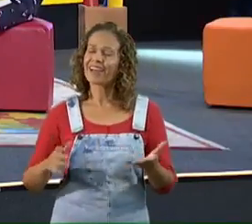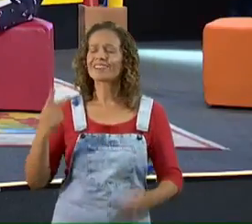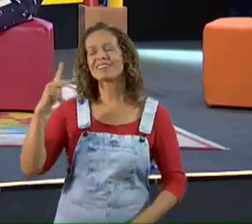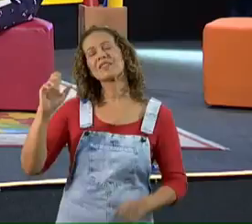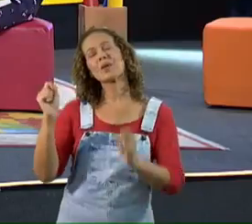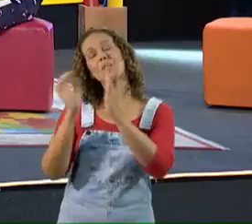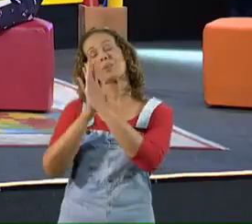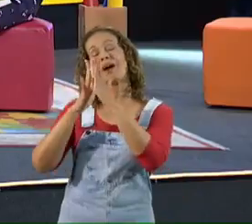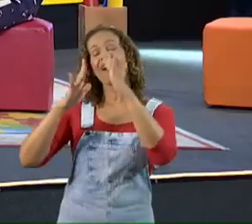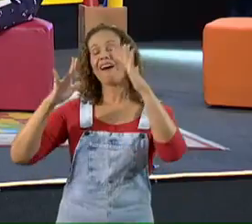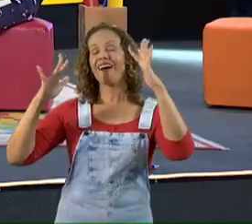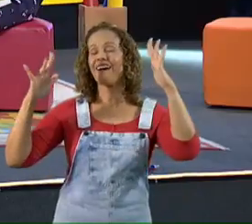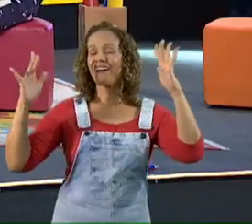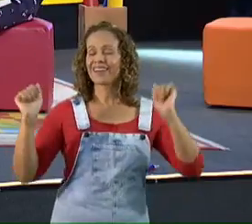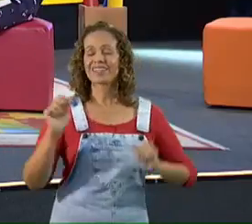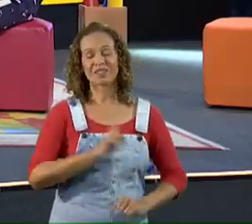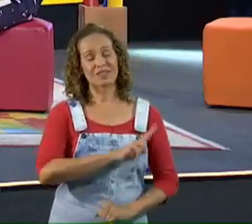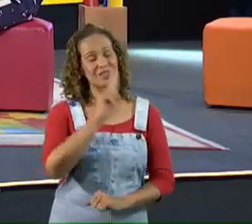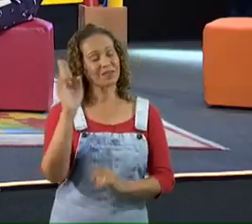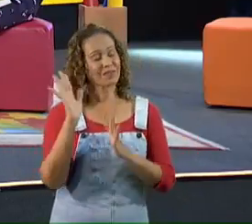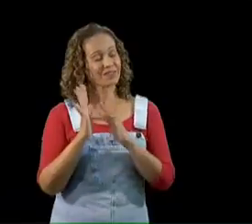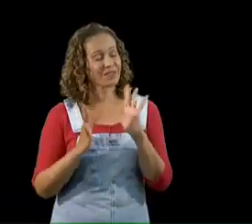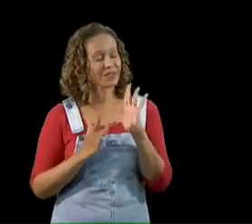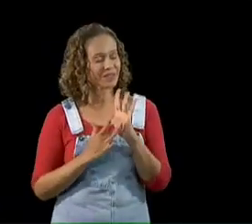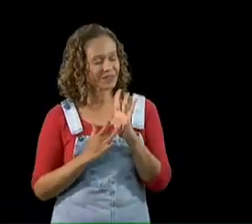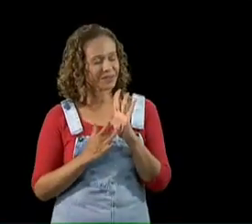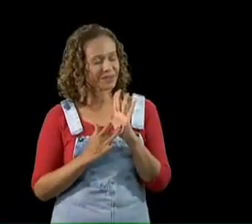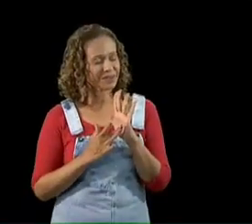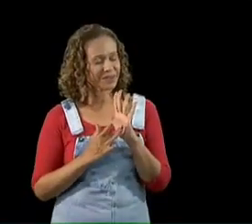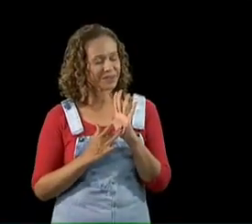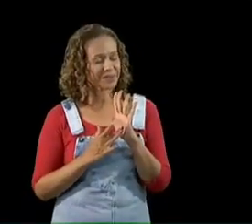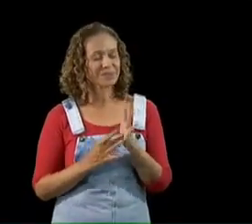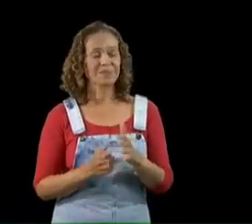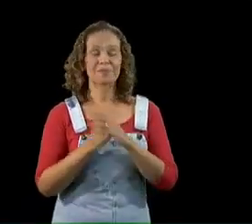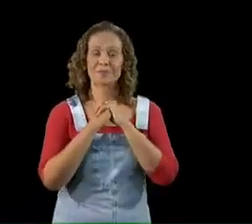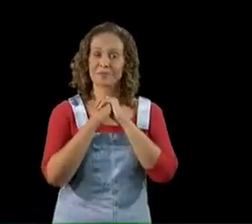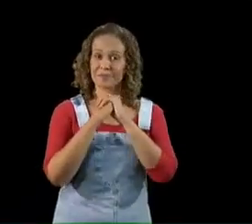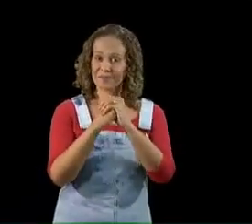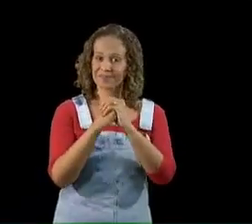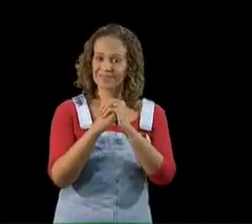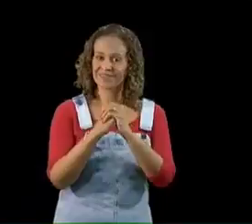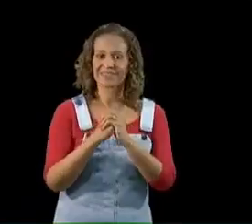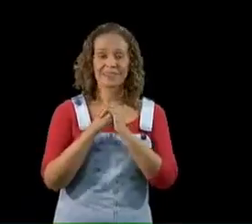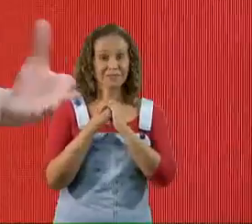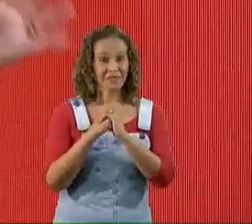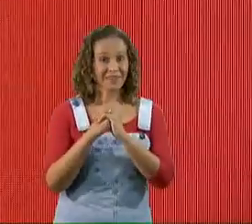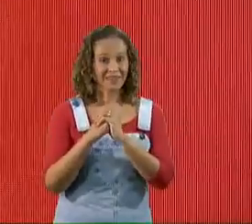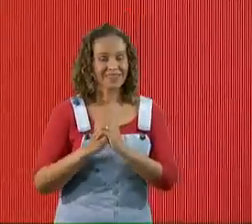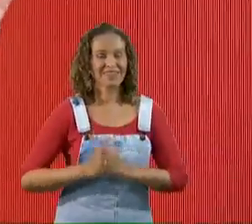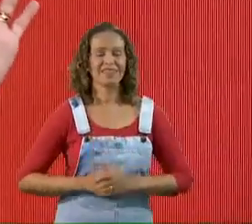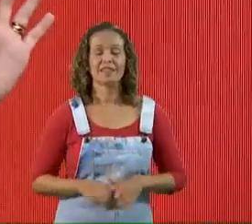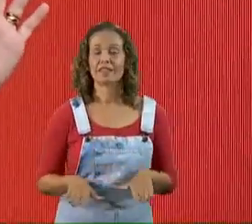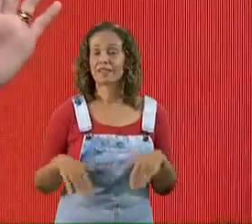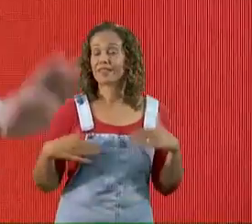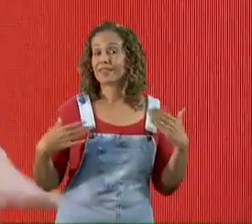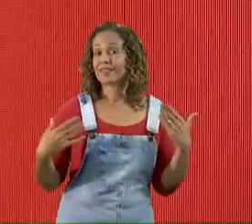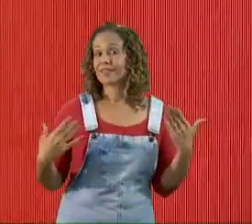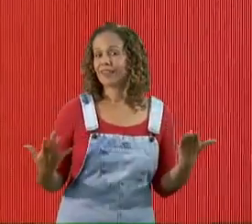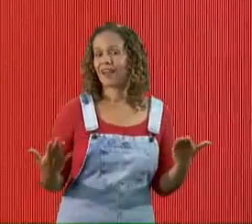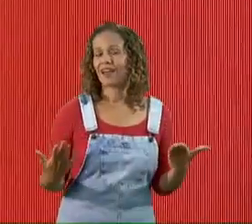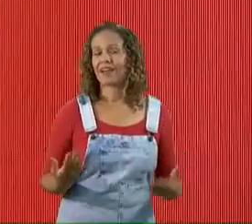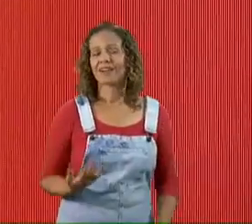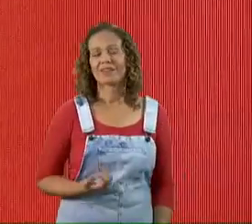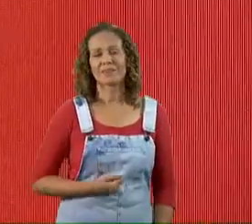Senhor. O seu brilho, Senhor. Em nome de Jesus. Em nome de Jesus. Amém. Amém. Então, assim brilhe